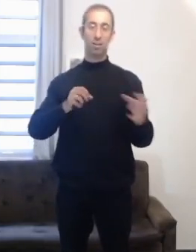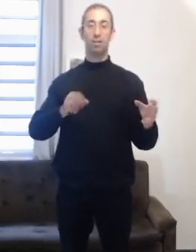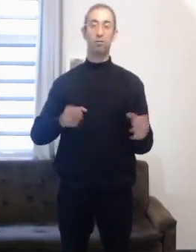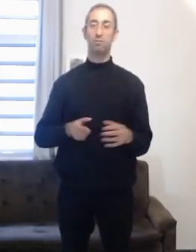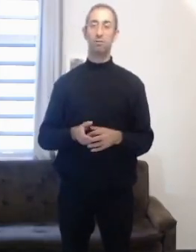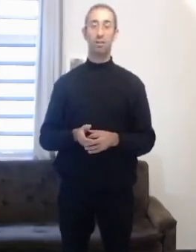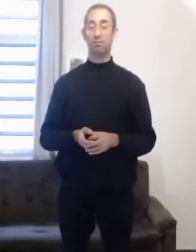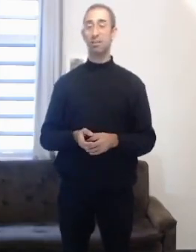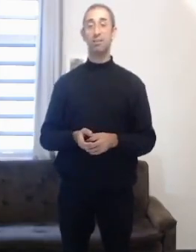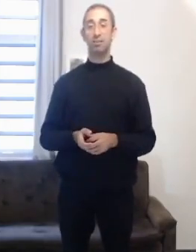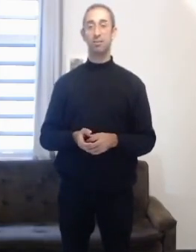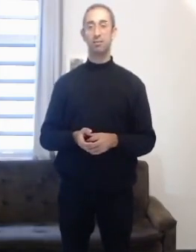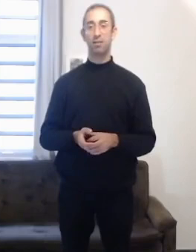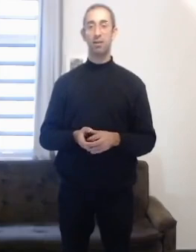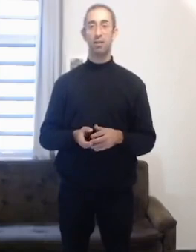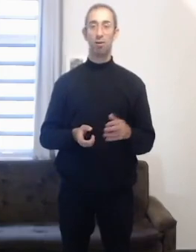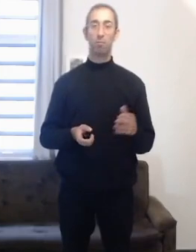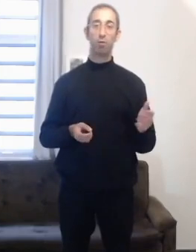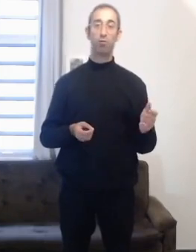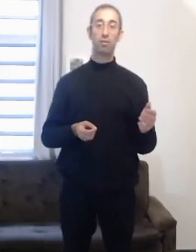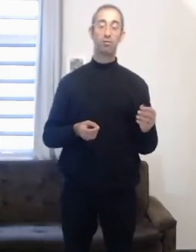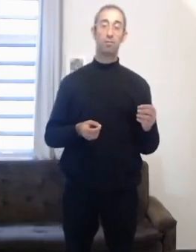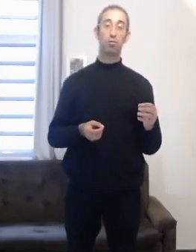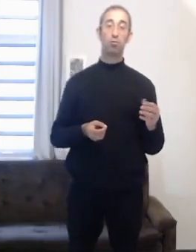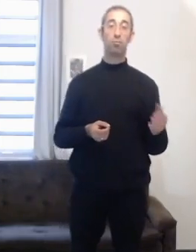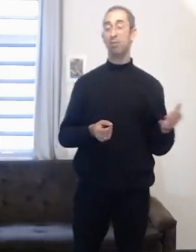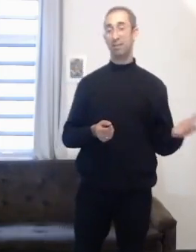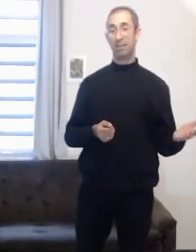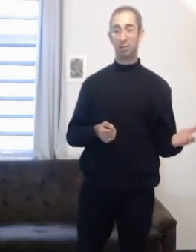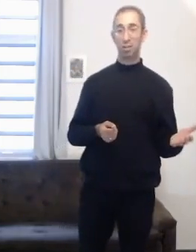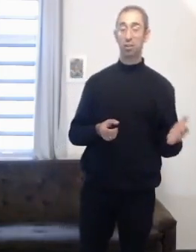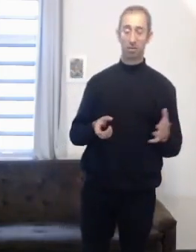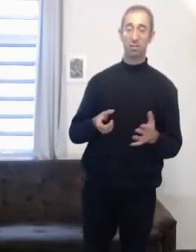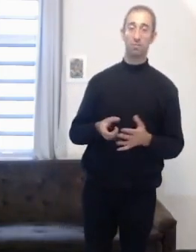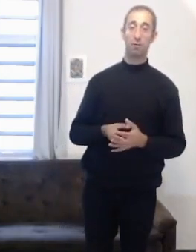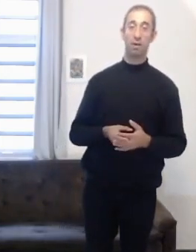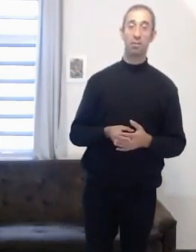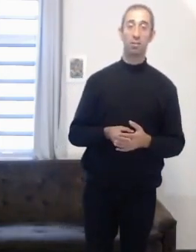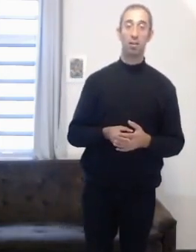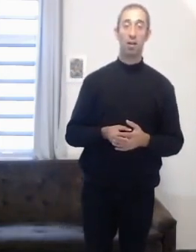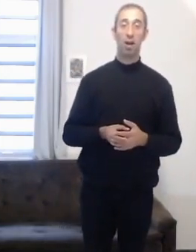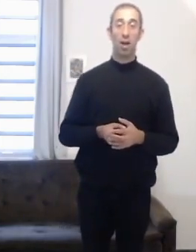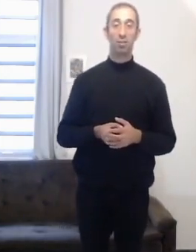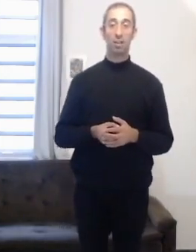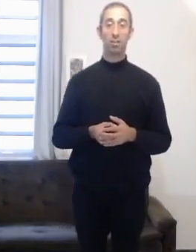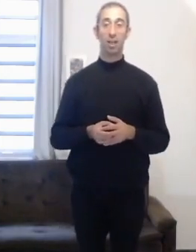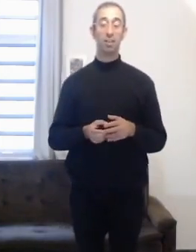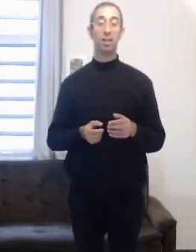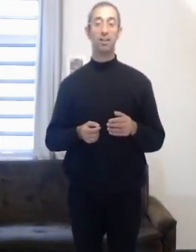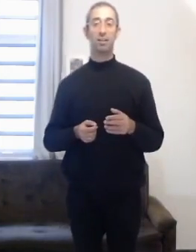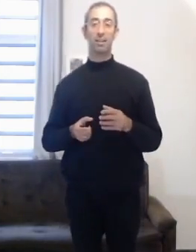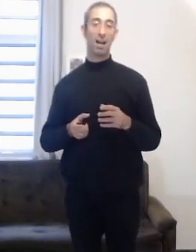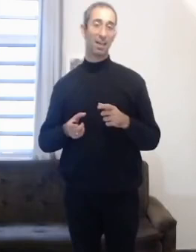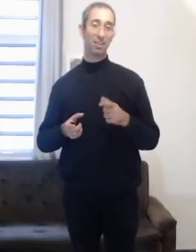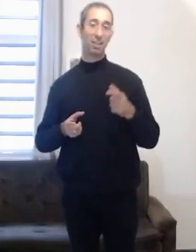Estou mostrando aqui com os meus dados que existe. Então, é um pouco isso. É muito comum na estatística, principalmente, a